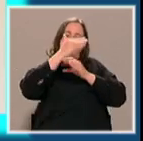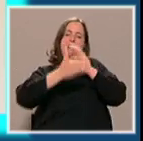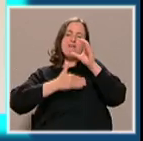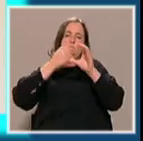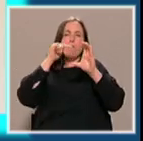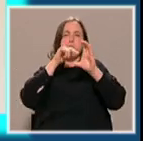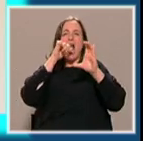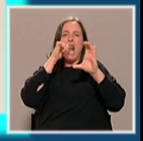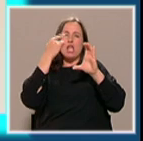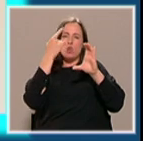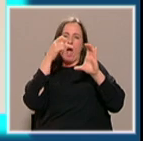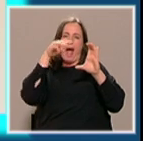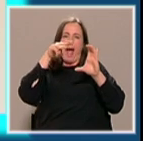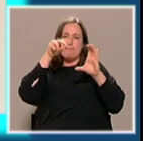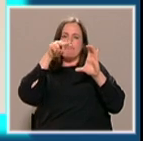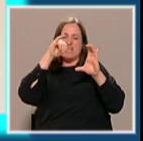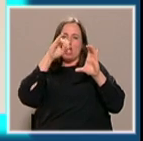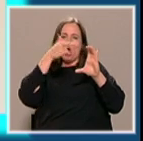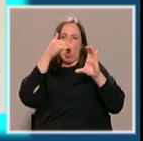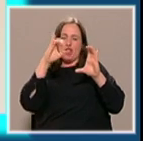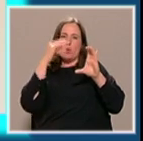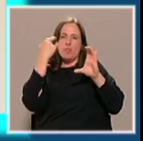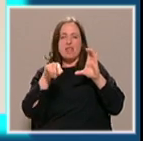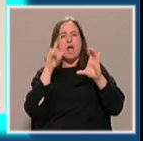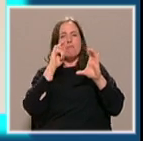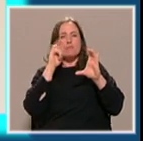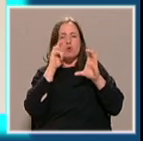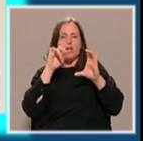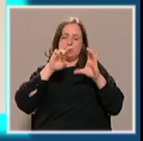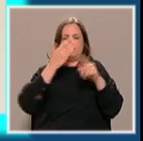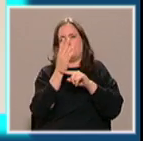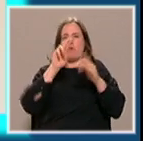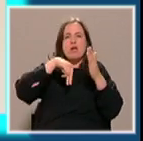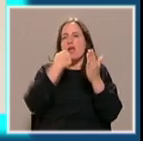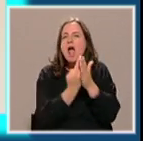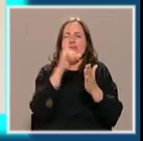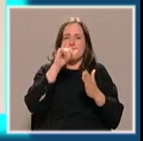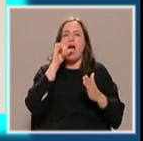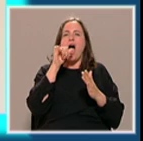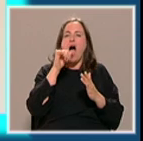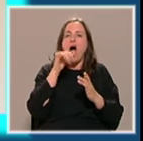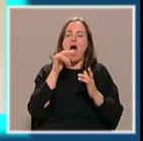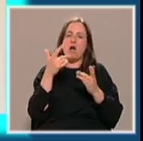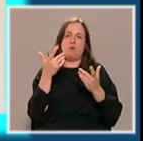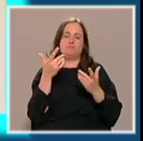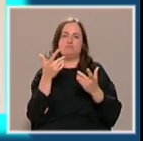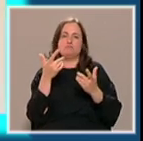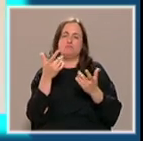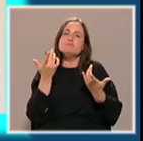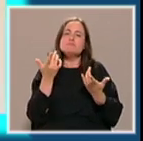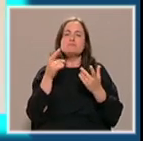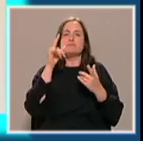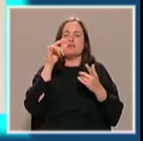líquido amniótico, protegendo-o de choques mecânicos, da desidratação e mantendo a temperatura constante.